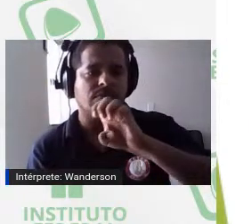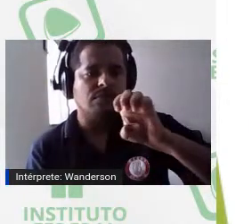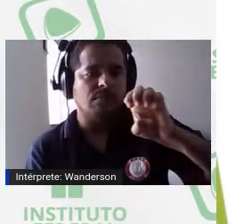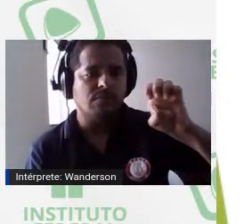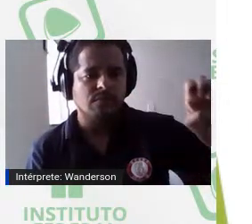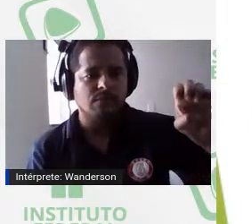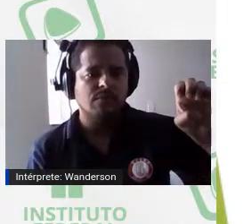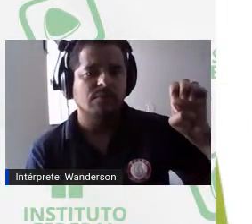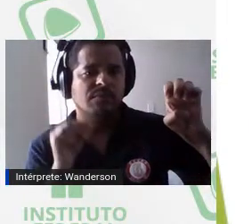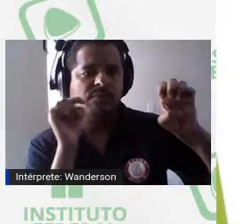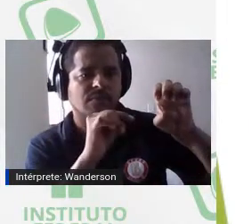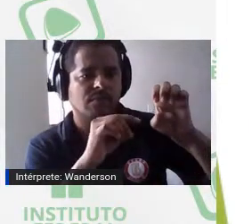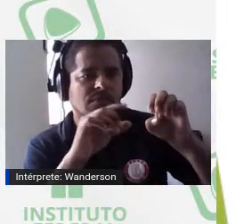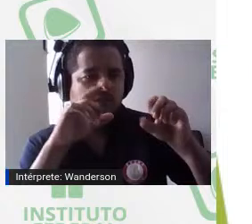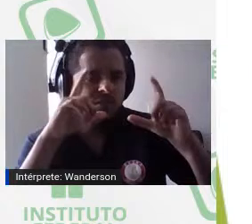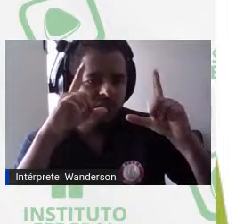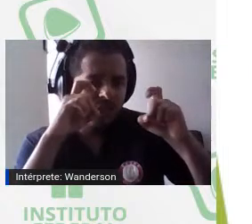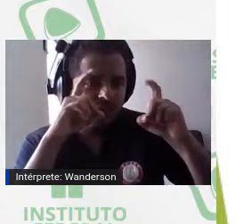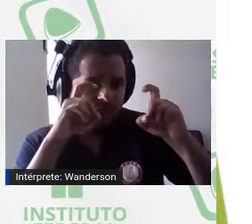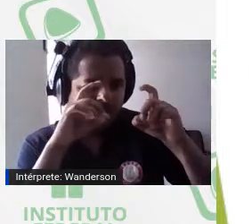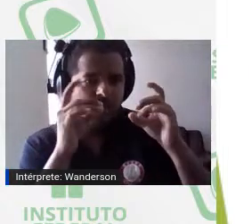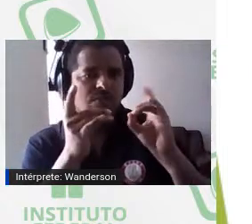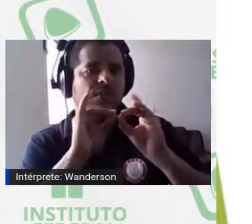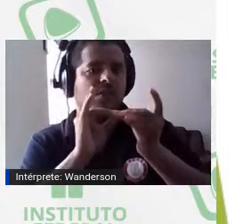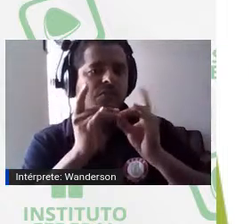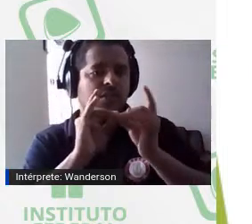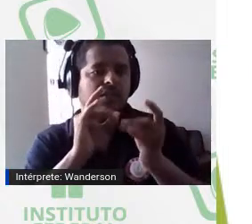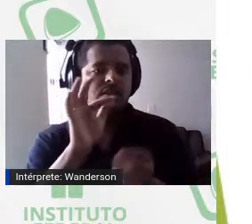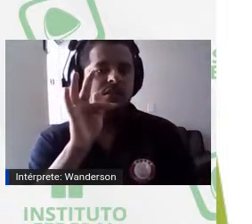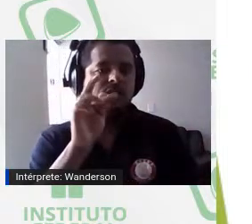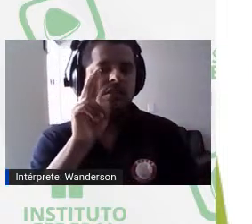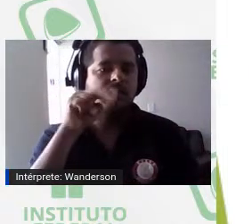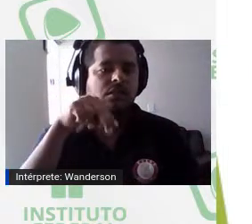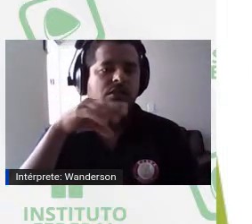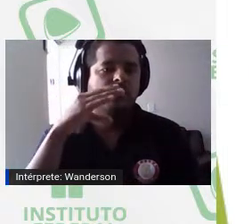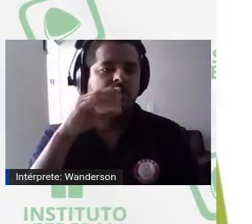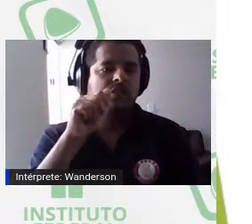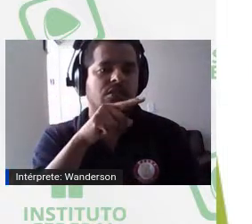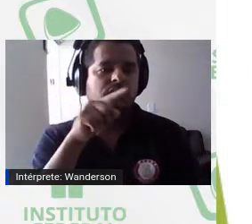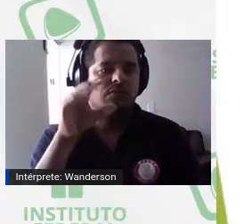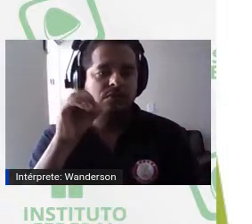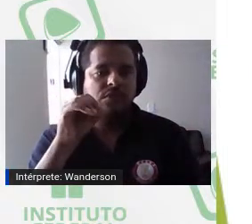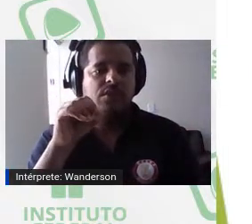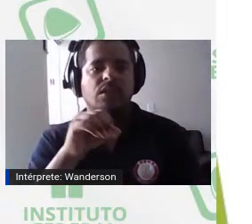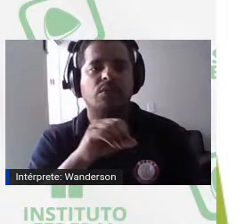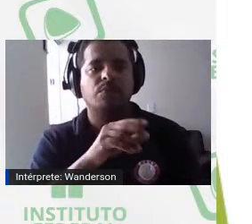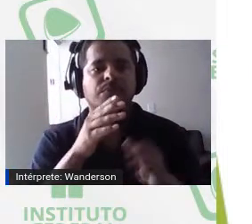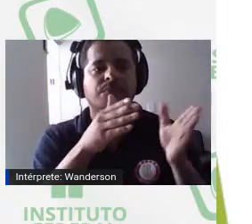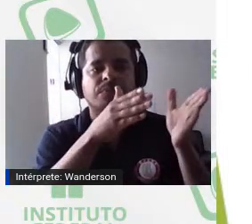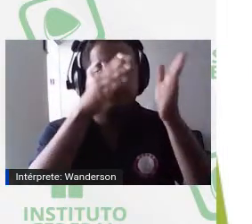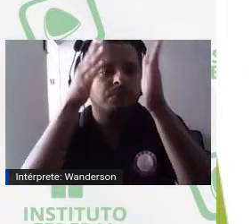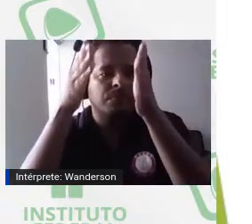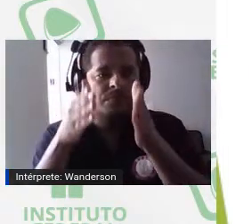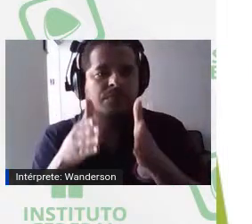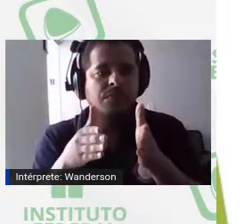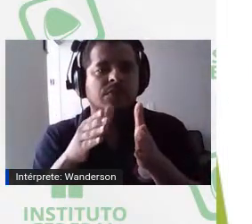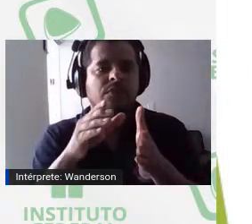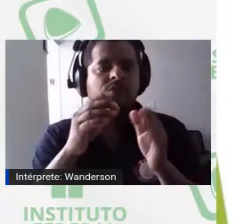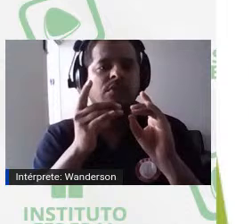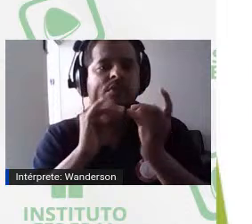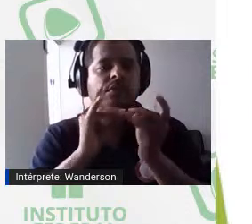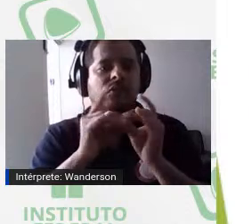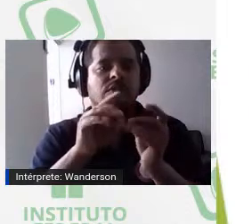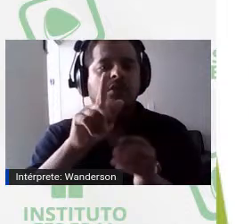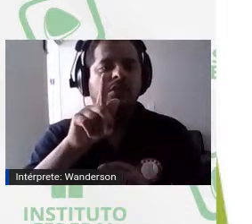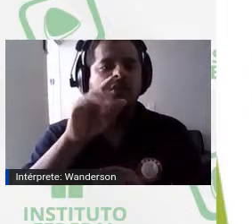prints da oficina de função, no meio, a oficina de GeoGebra, e à direita, a oficina